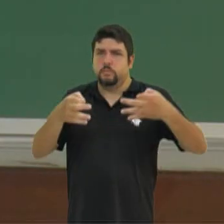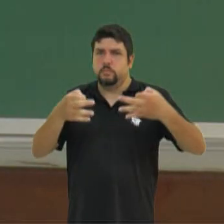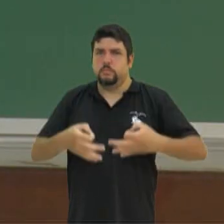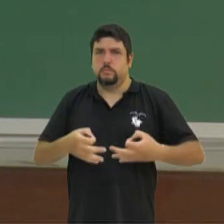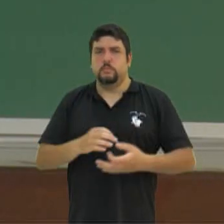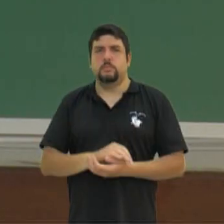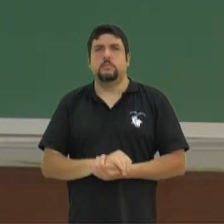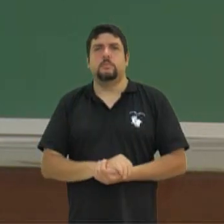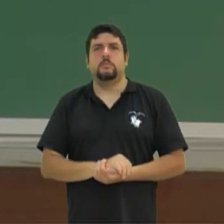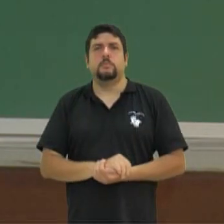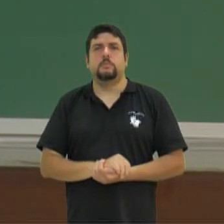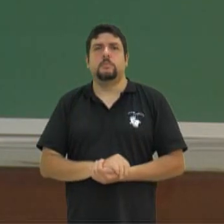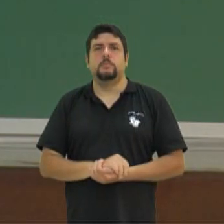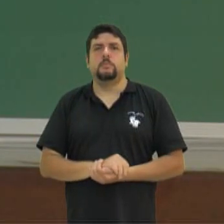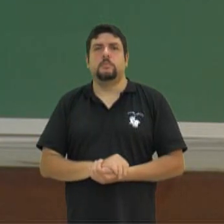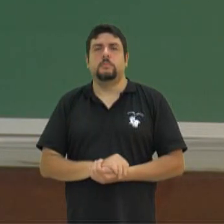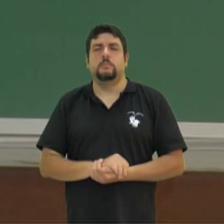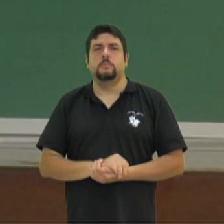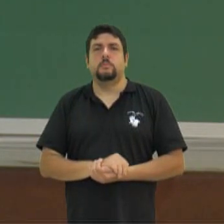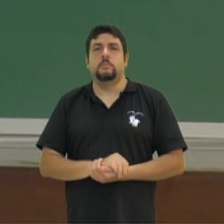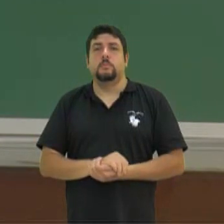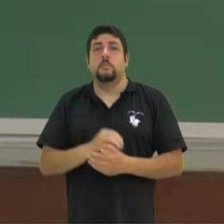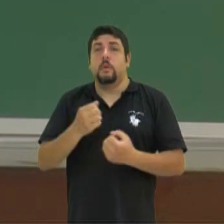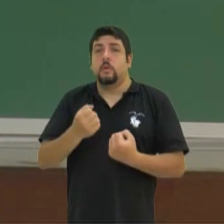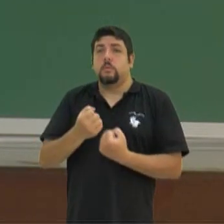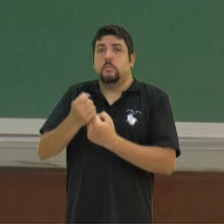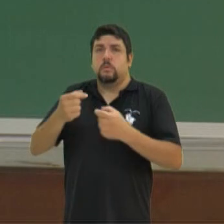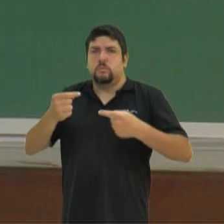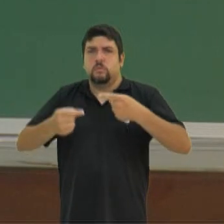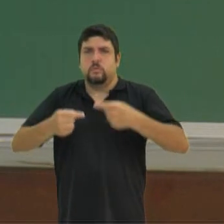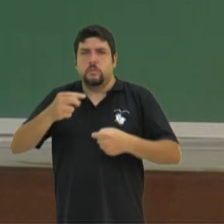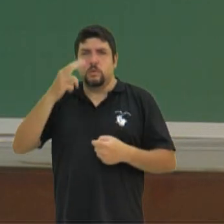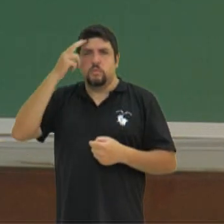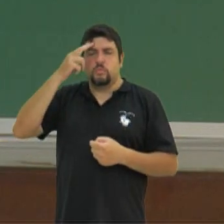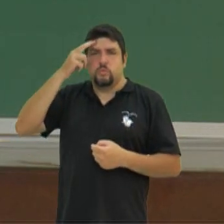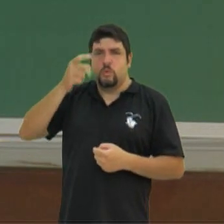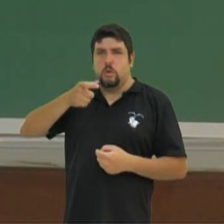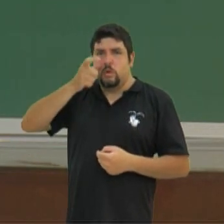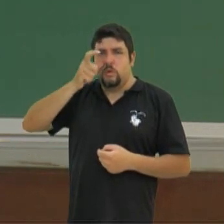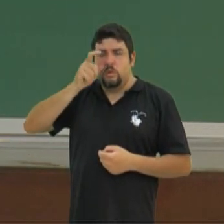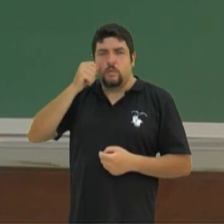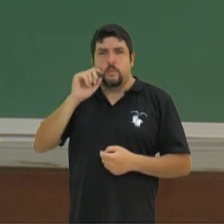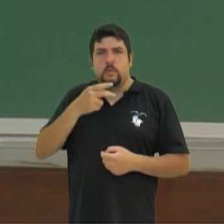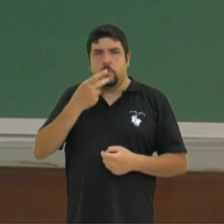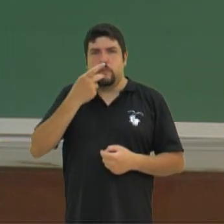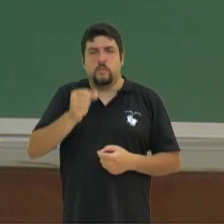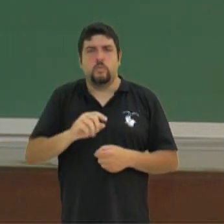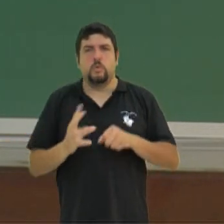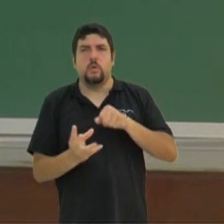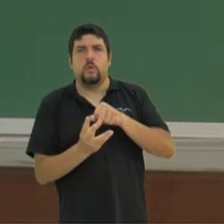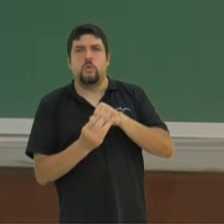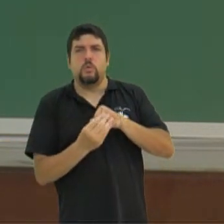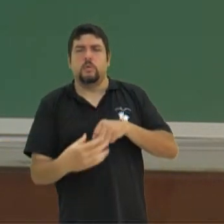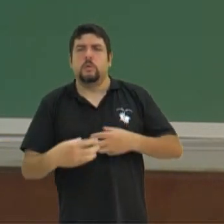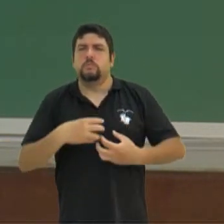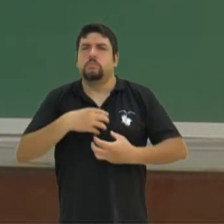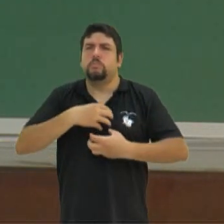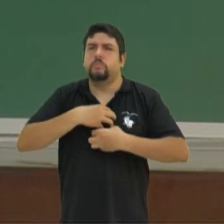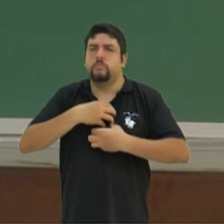corretas. Apoiado no argumento do sonho, Descartes aventa a possibilidade de que o conhecimento sensível